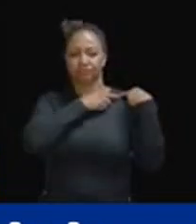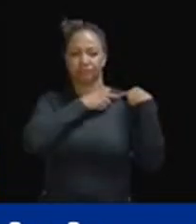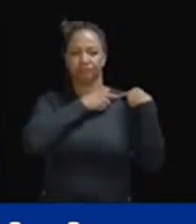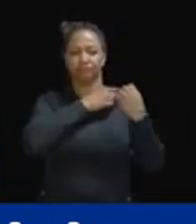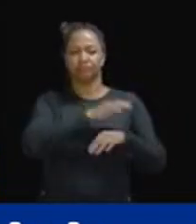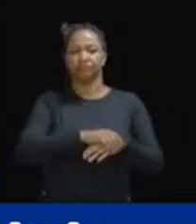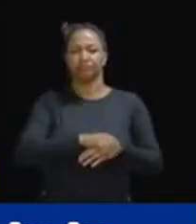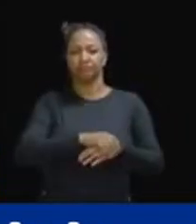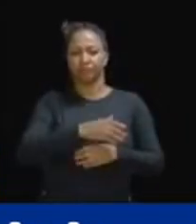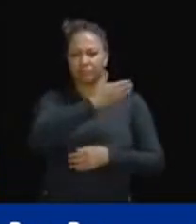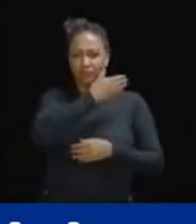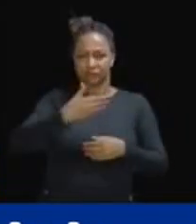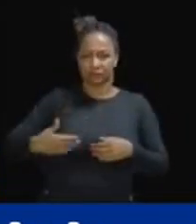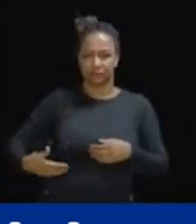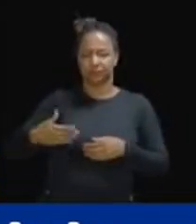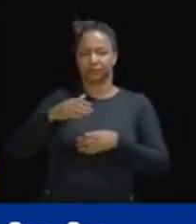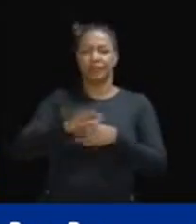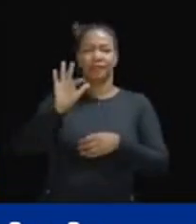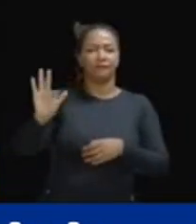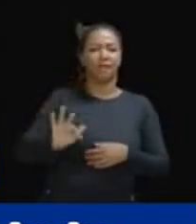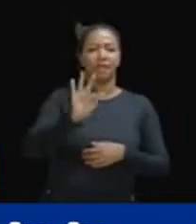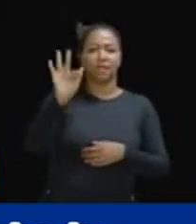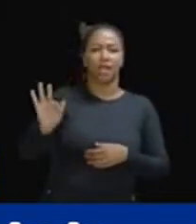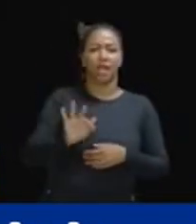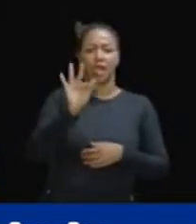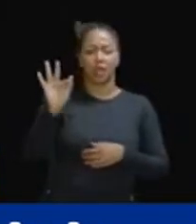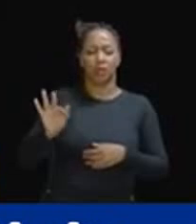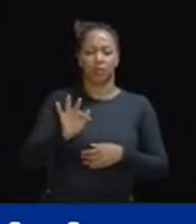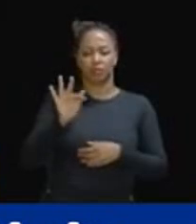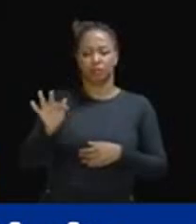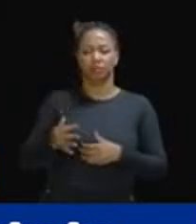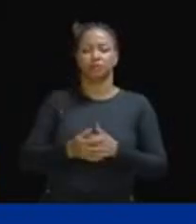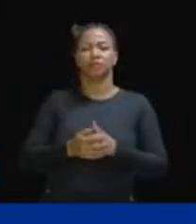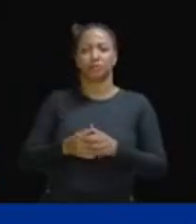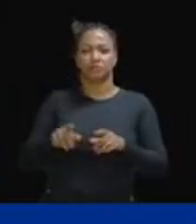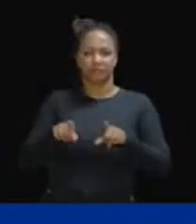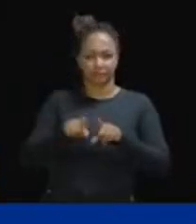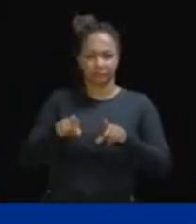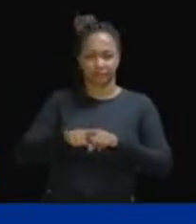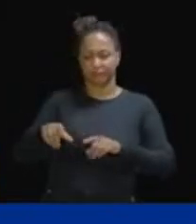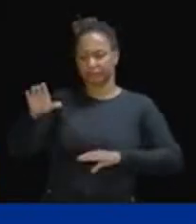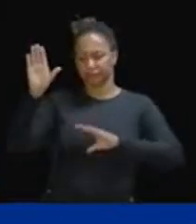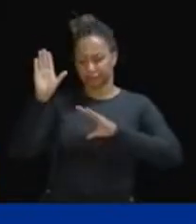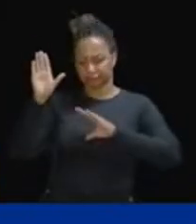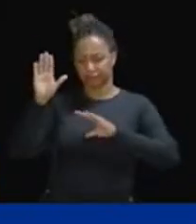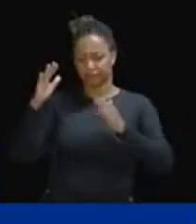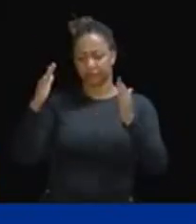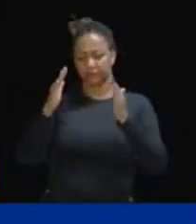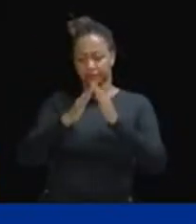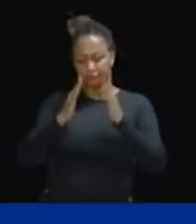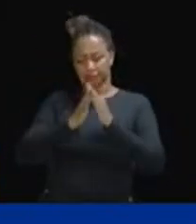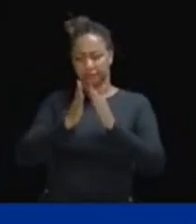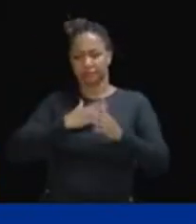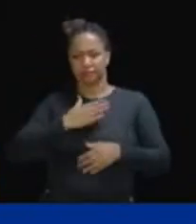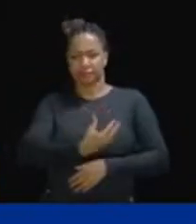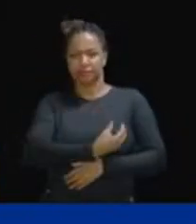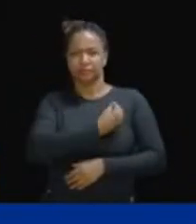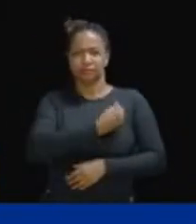do governo federal, feita também nos mesmos termos dos projetos de Minha Casa Minha Vida, e